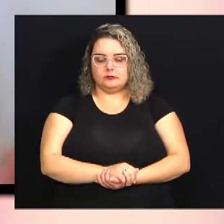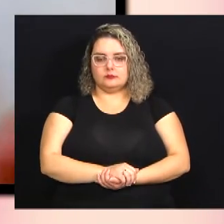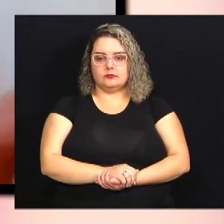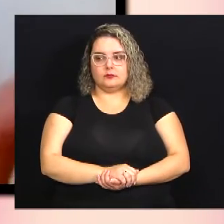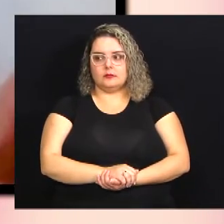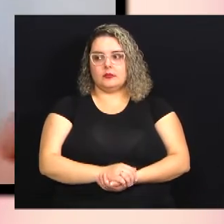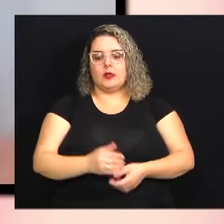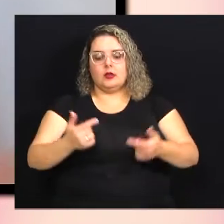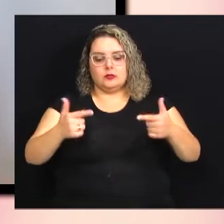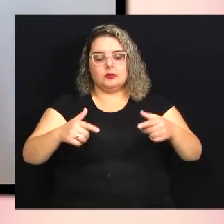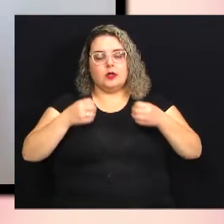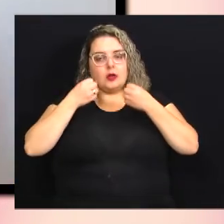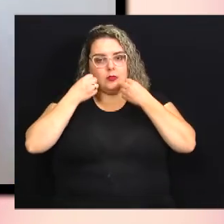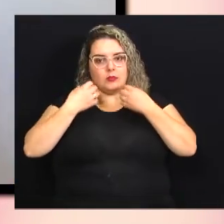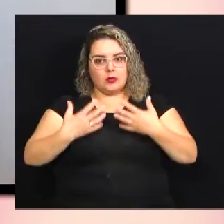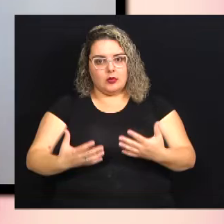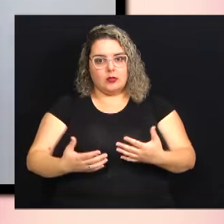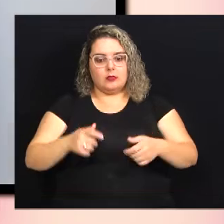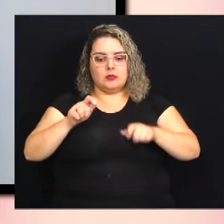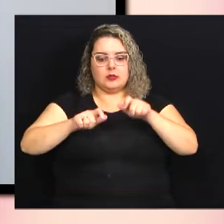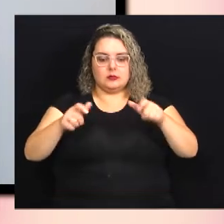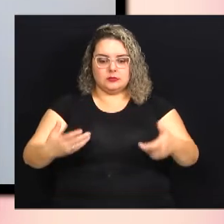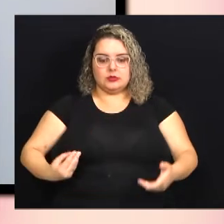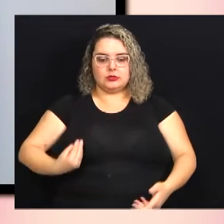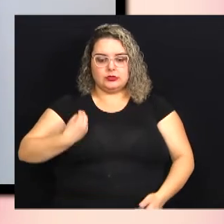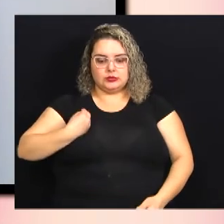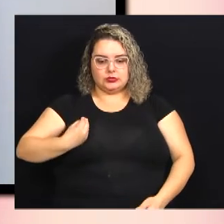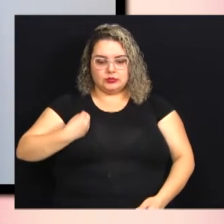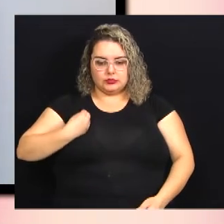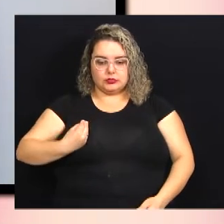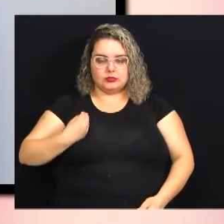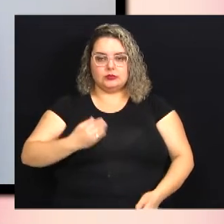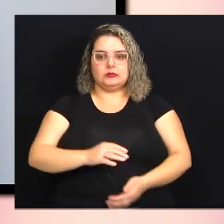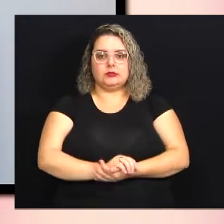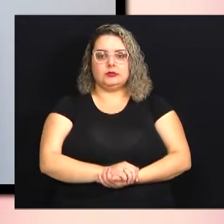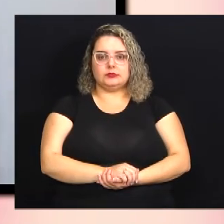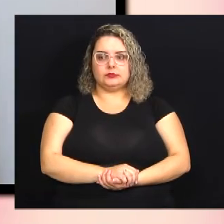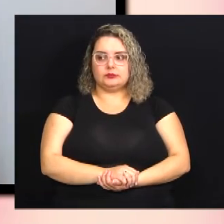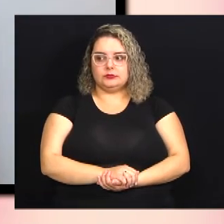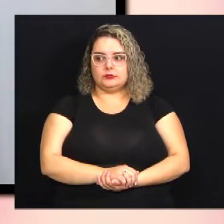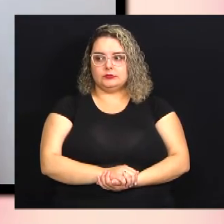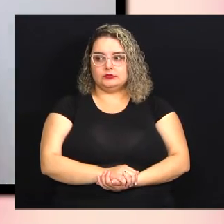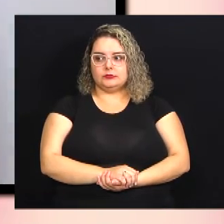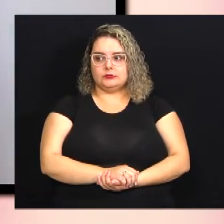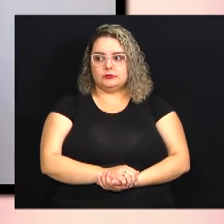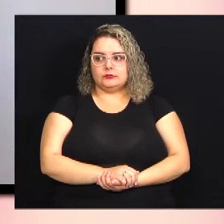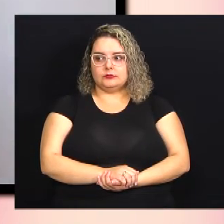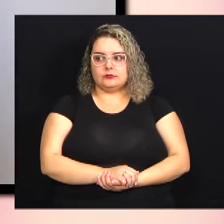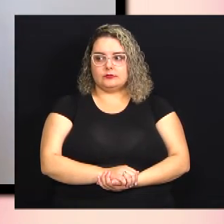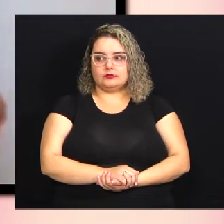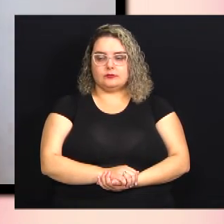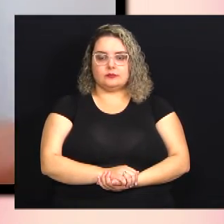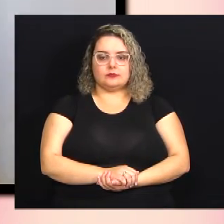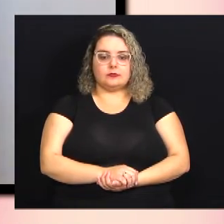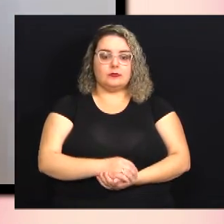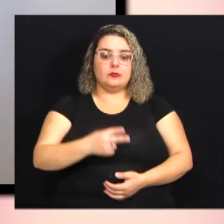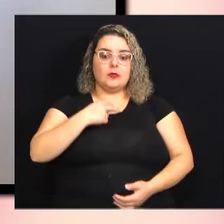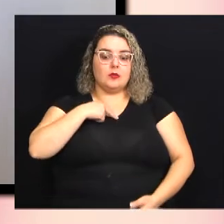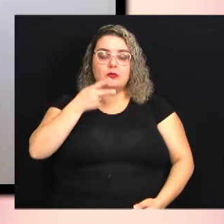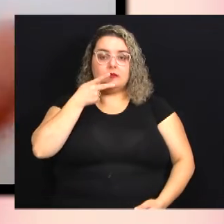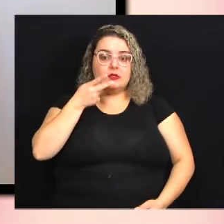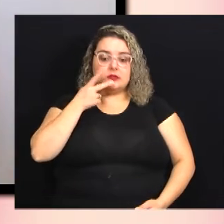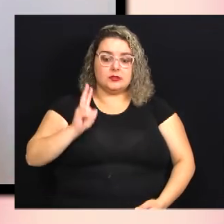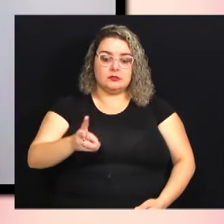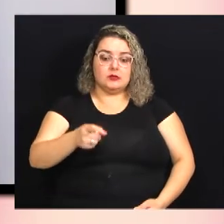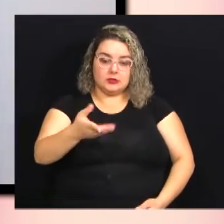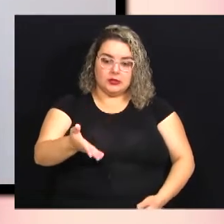que ter um ambiente agradável para essa pessoa viver, né? Porque eu não posso ficar jogando na cara dele o